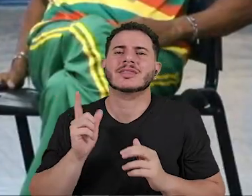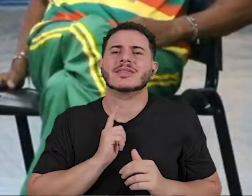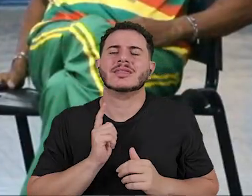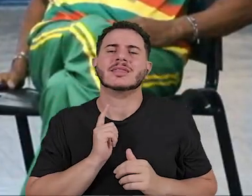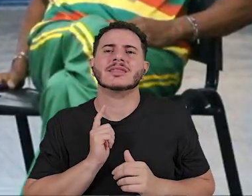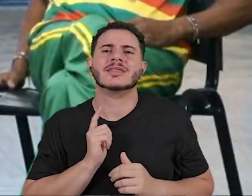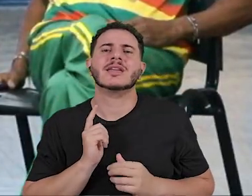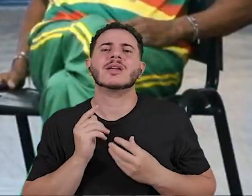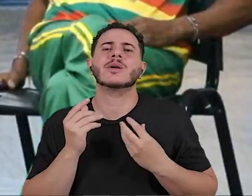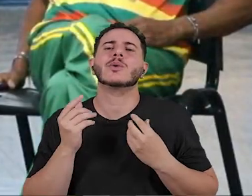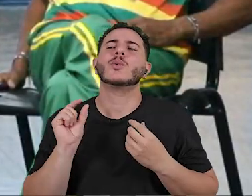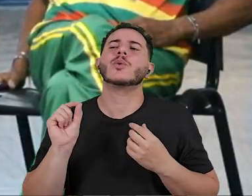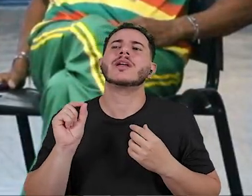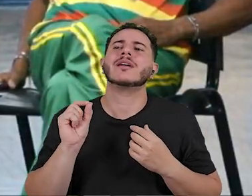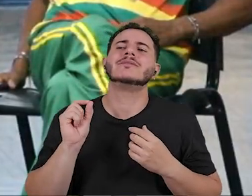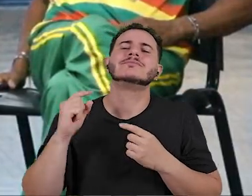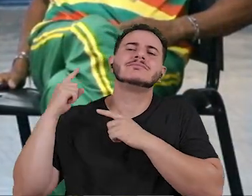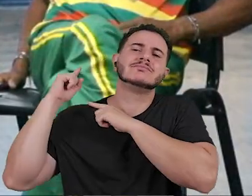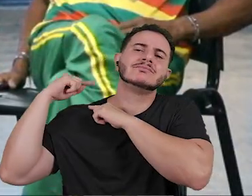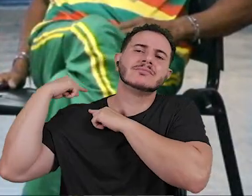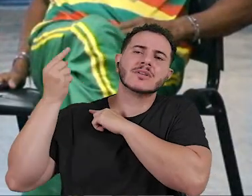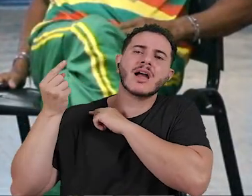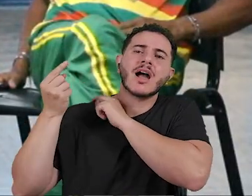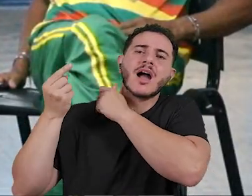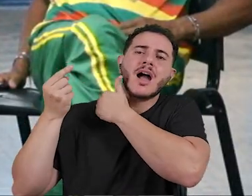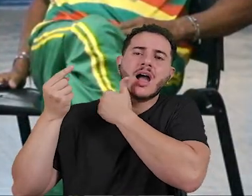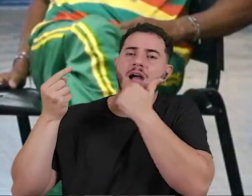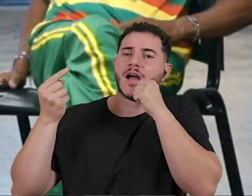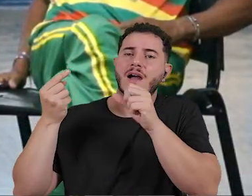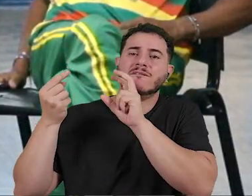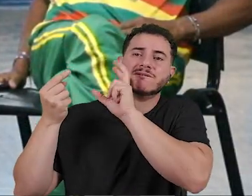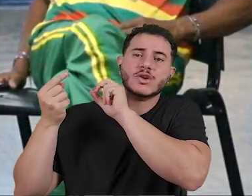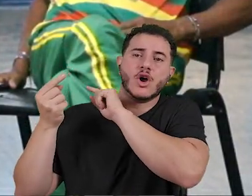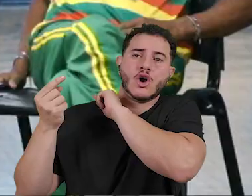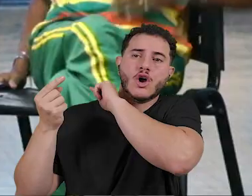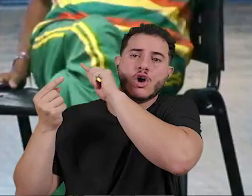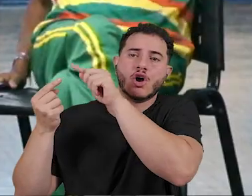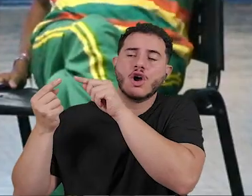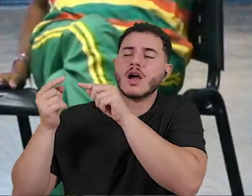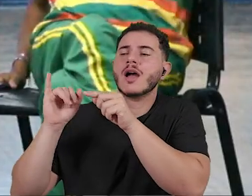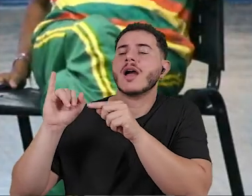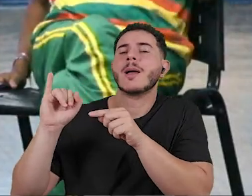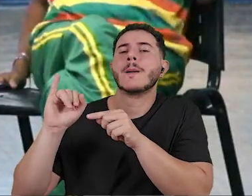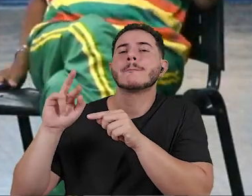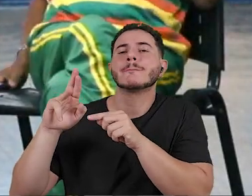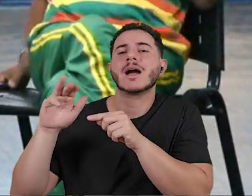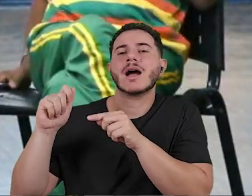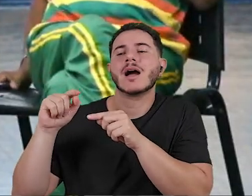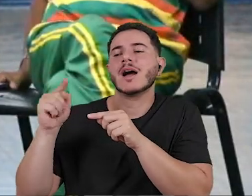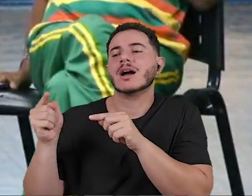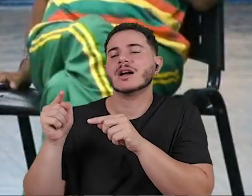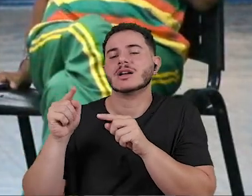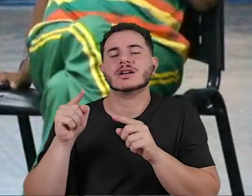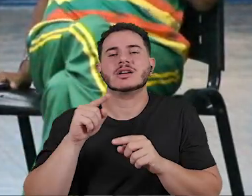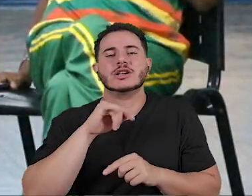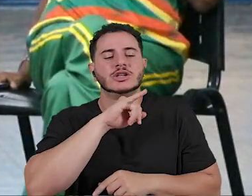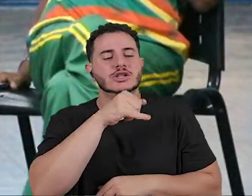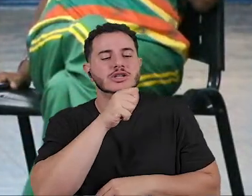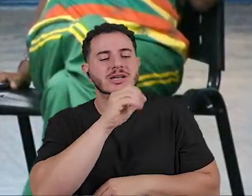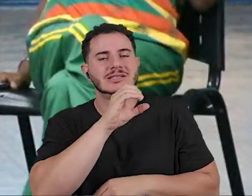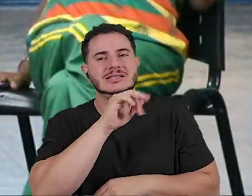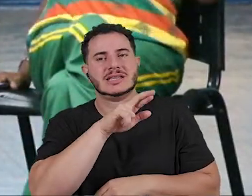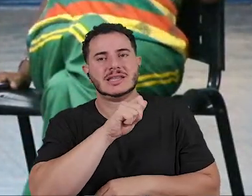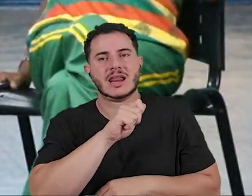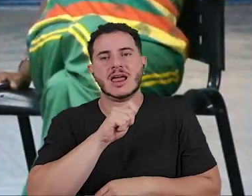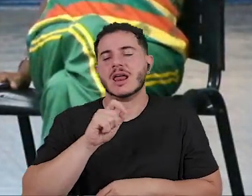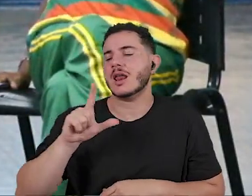irmã, né? Jacira e Luísa. E quem faz todo o